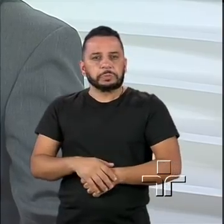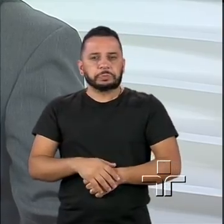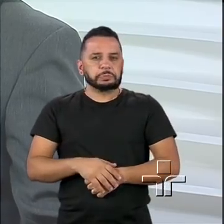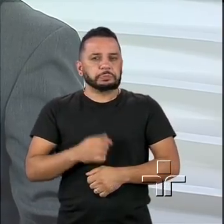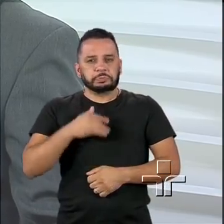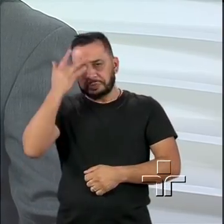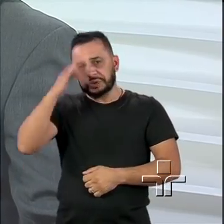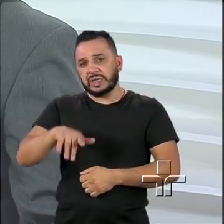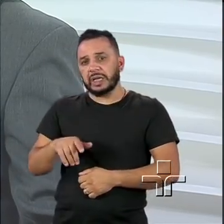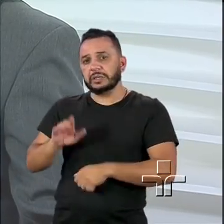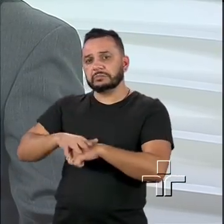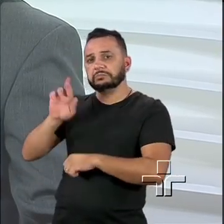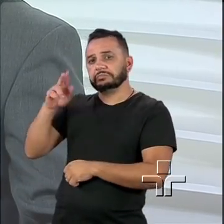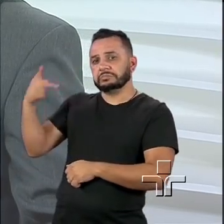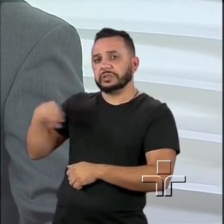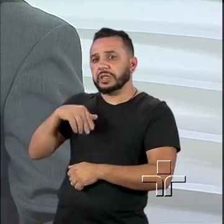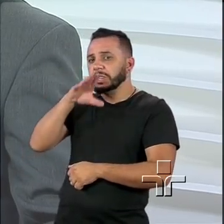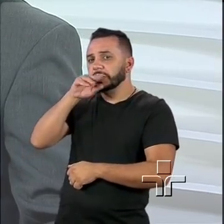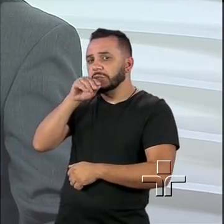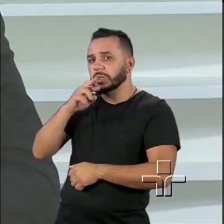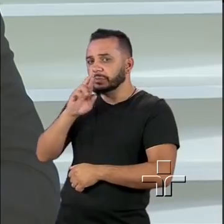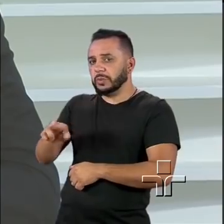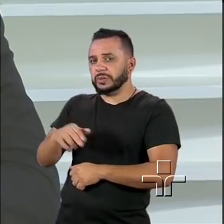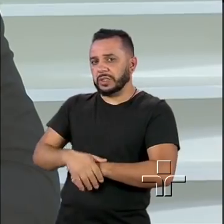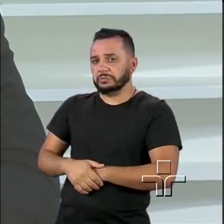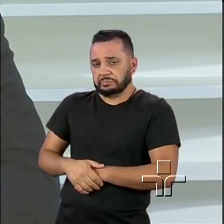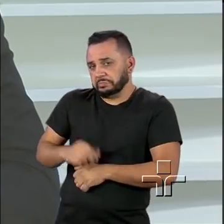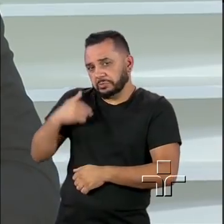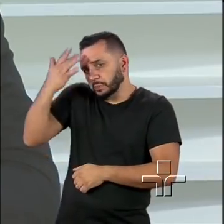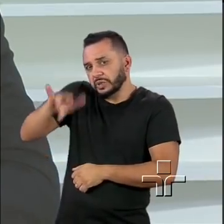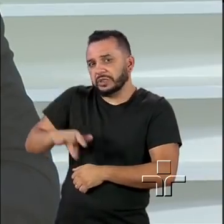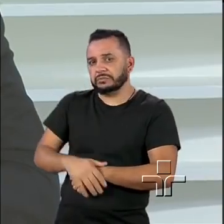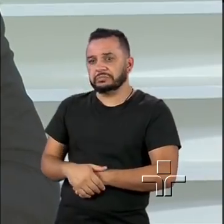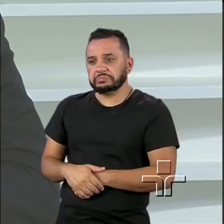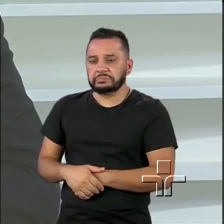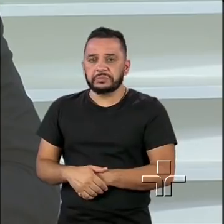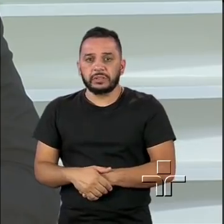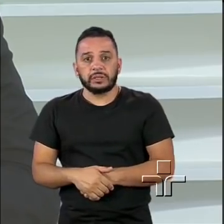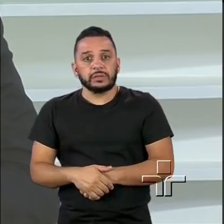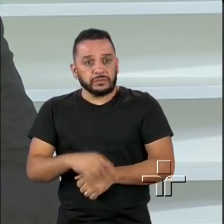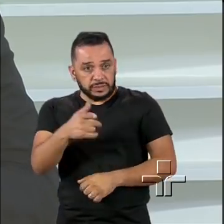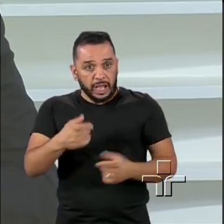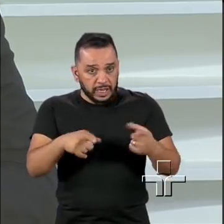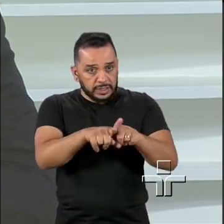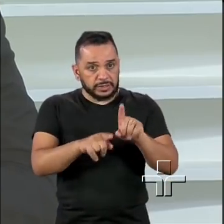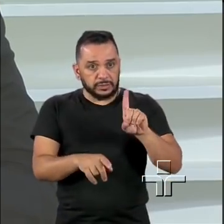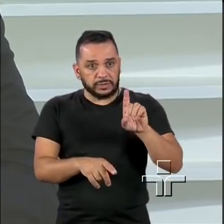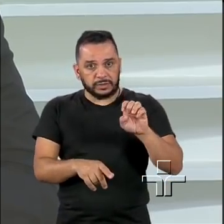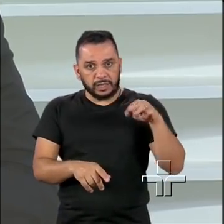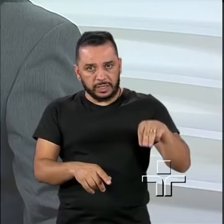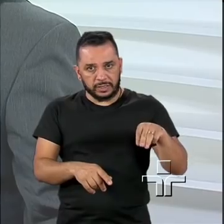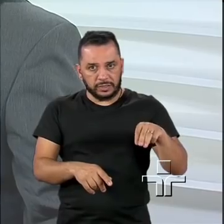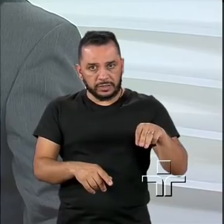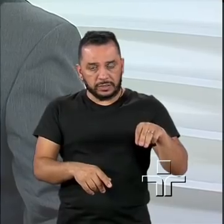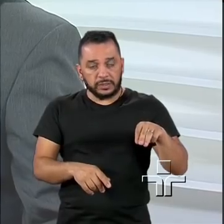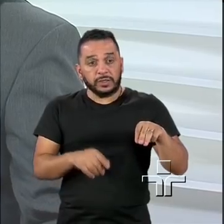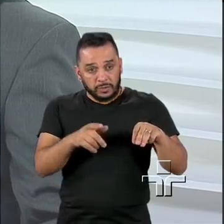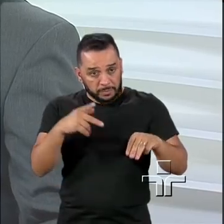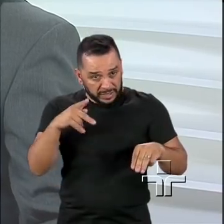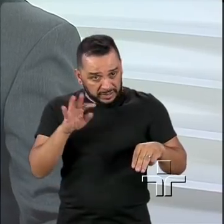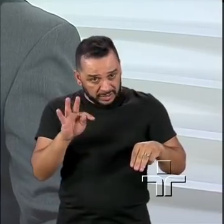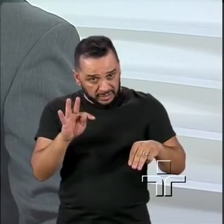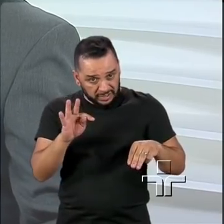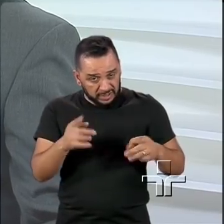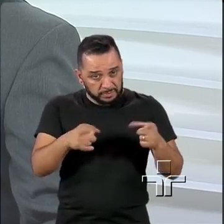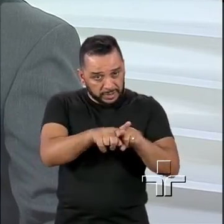tem que responder isso, eu não respondo pelo Ciro Gomes. O senhor acha que não faria uma aliança com o DEM de forma nenhuma? O PT? Nacionalmente? De